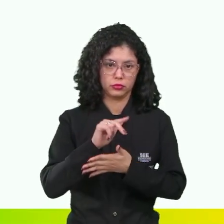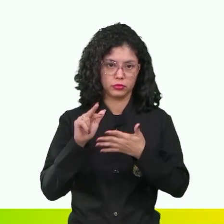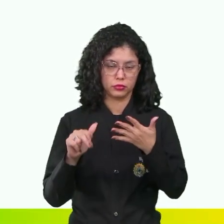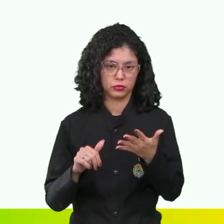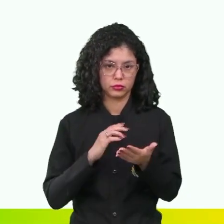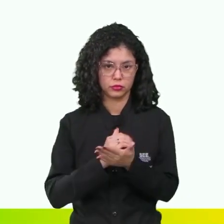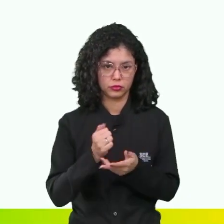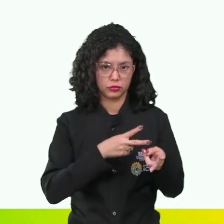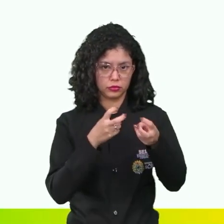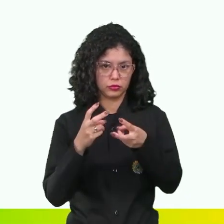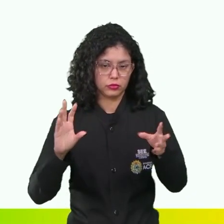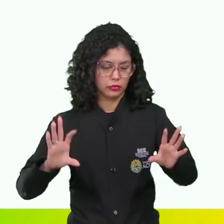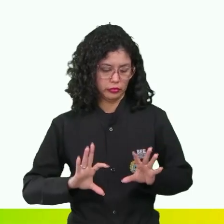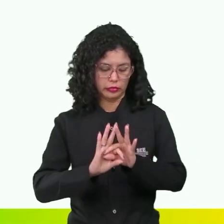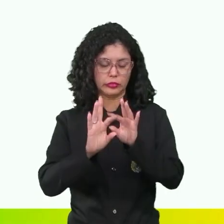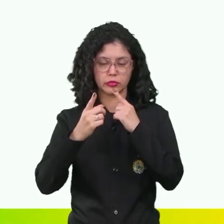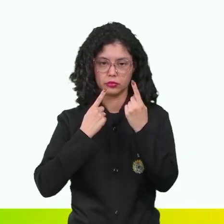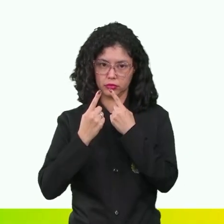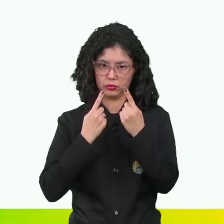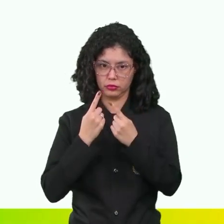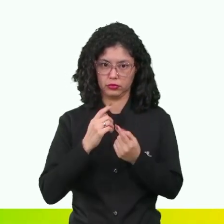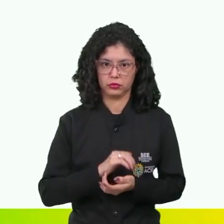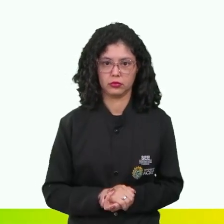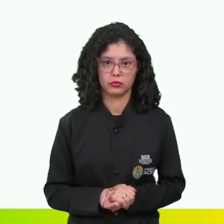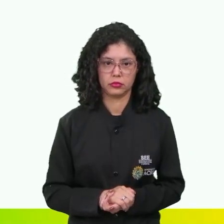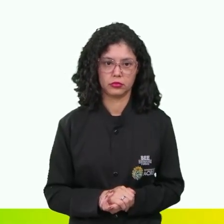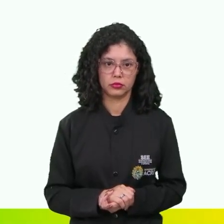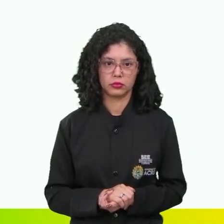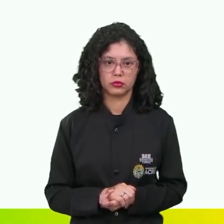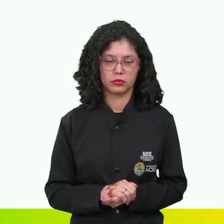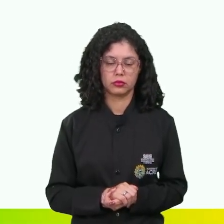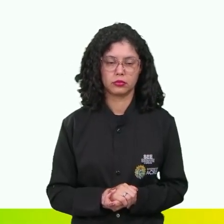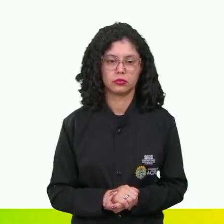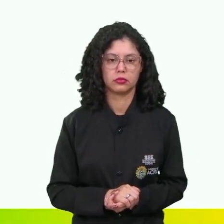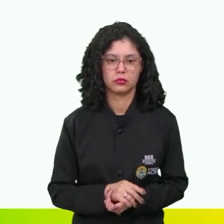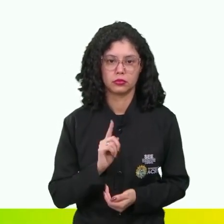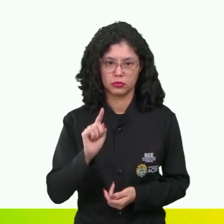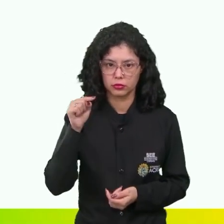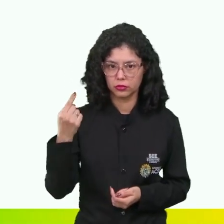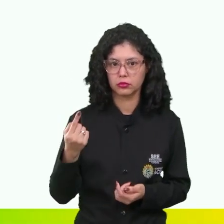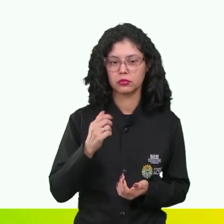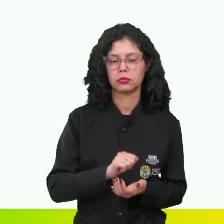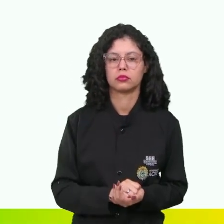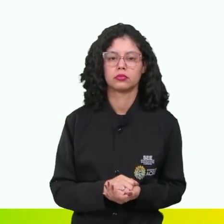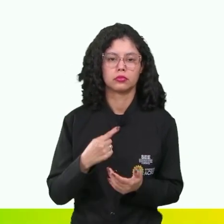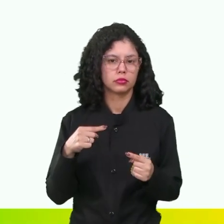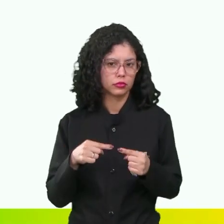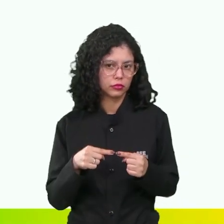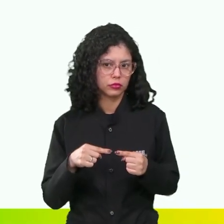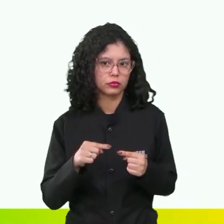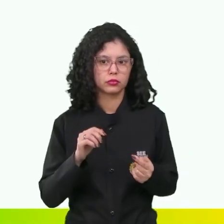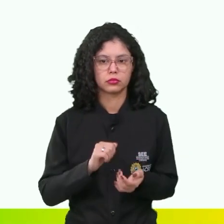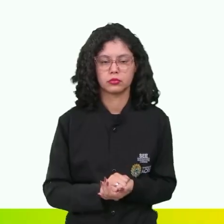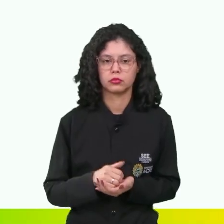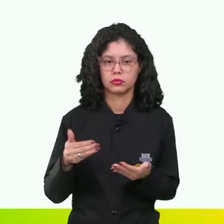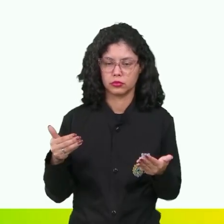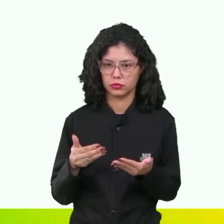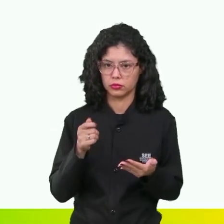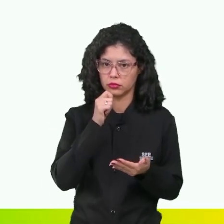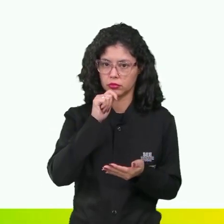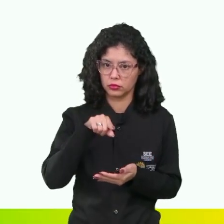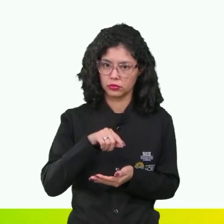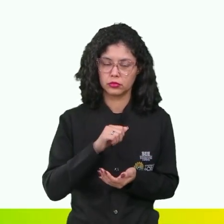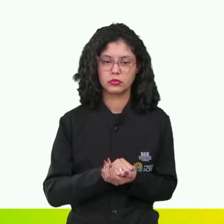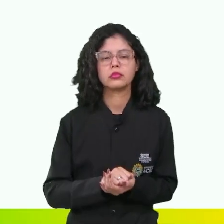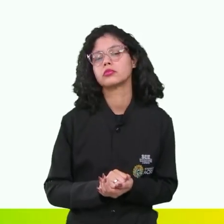diferentes perspectivas e veículos de comunicação, tá? Mesmo você não concordando habitualmente com o que está